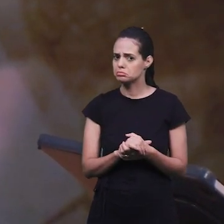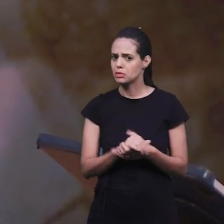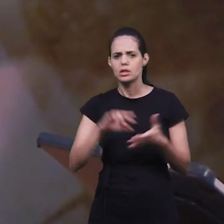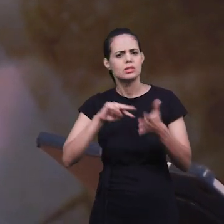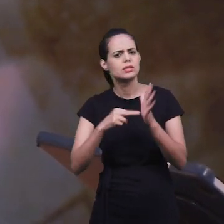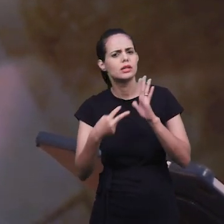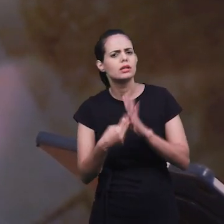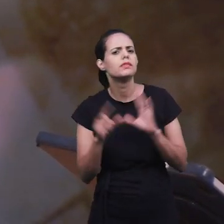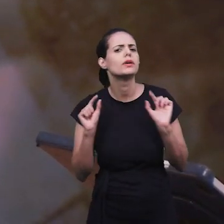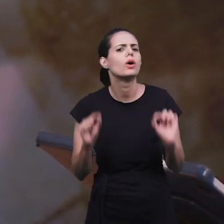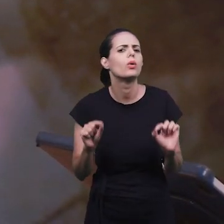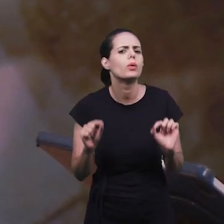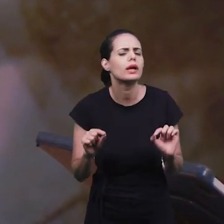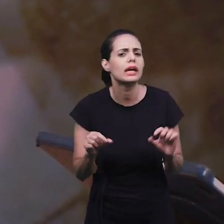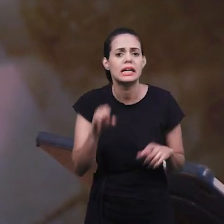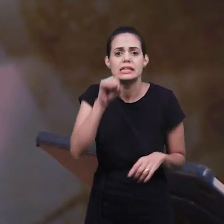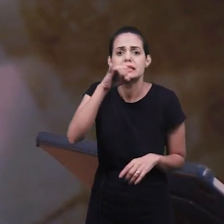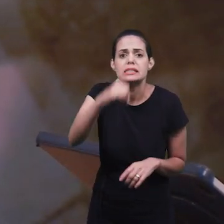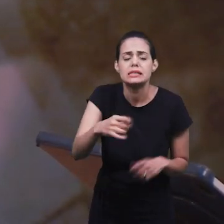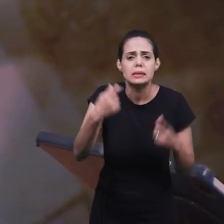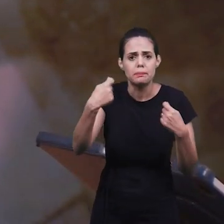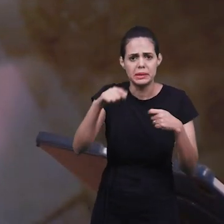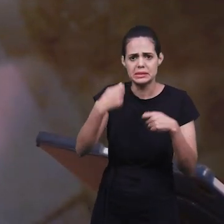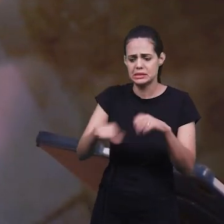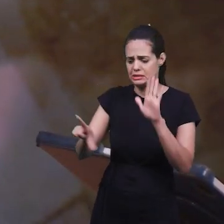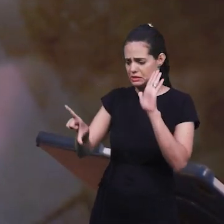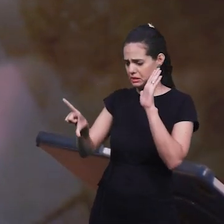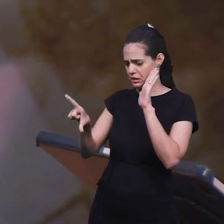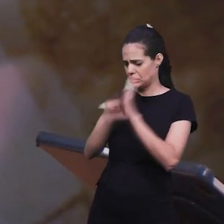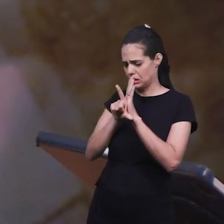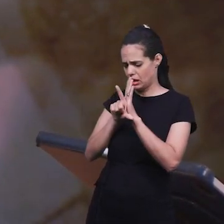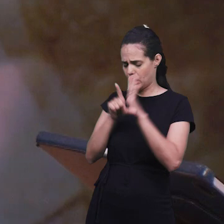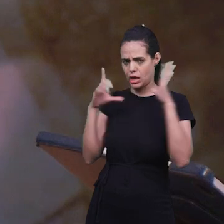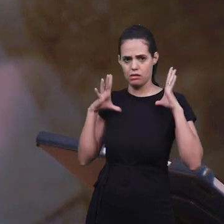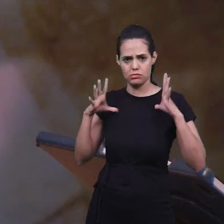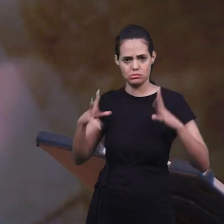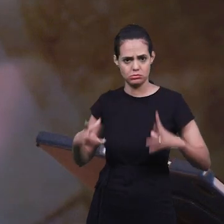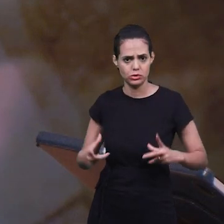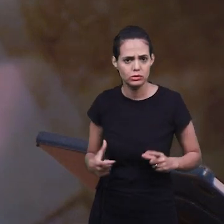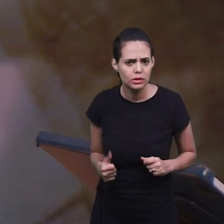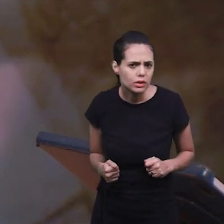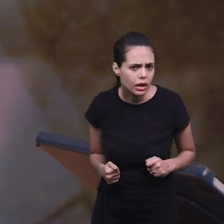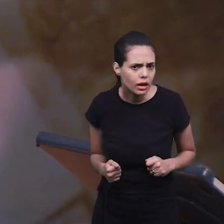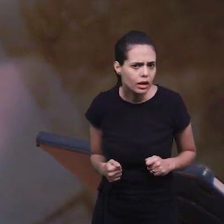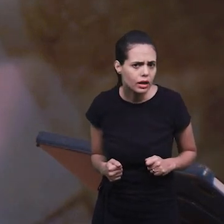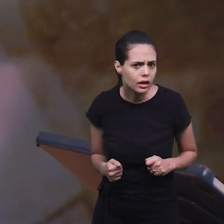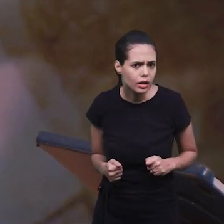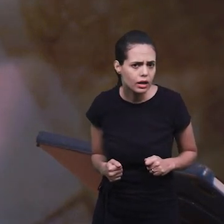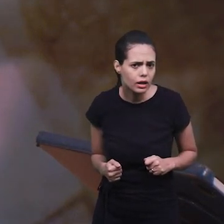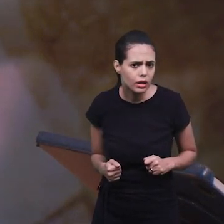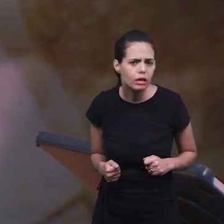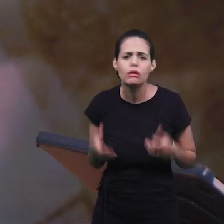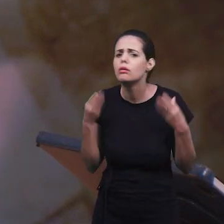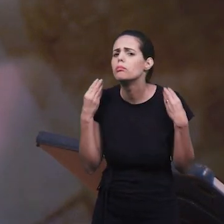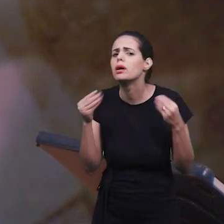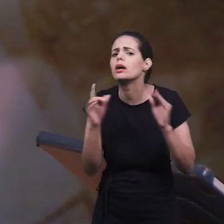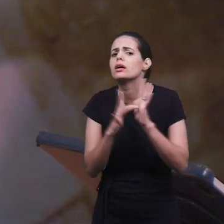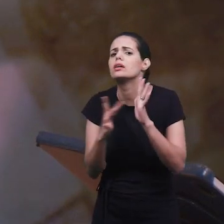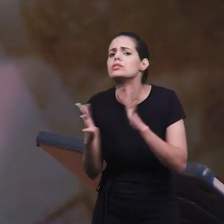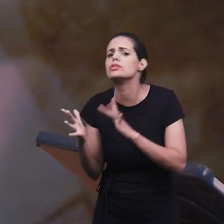que se precisa da lei para ser justificado, aquilo que o pastor Antônio Carlos falou ainda há